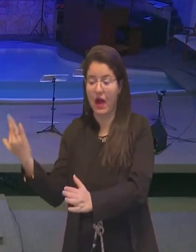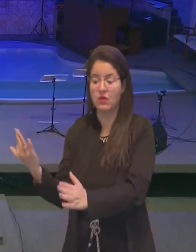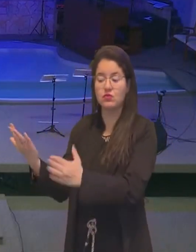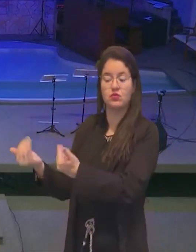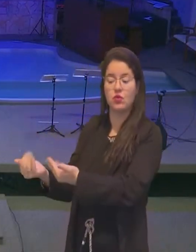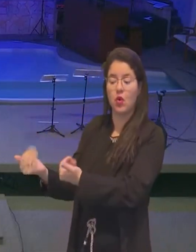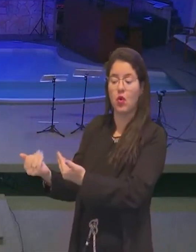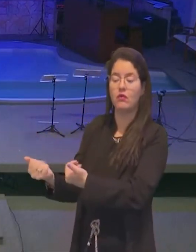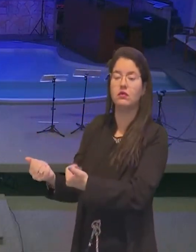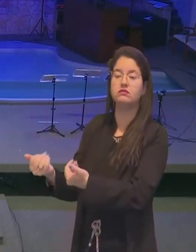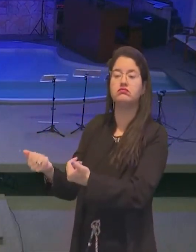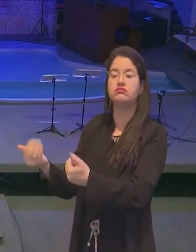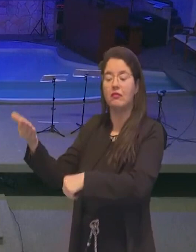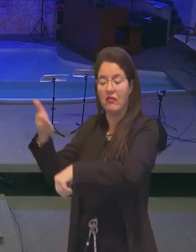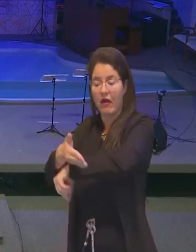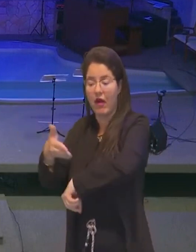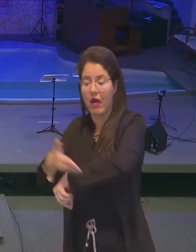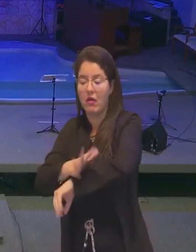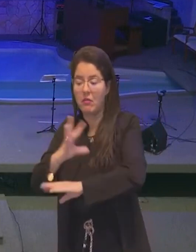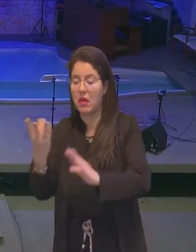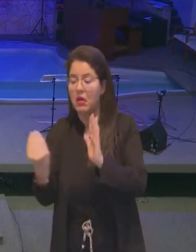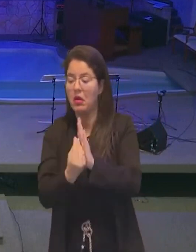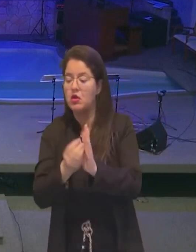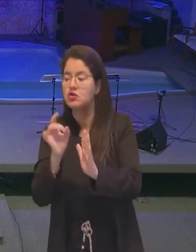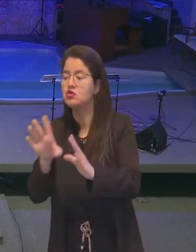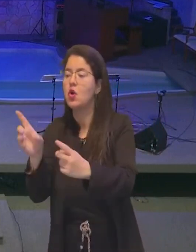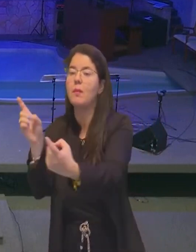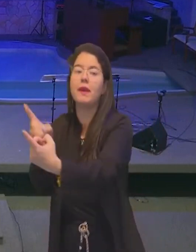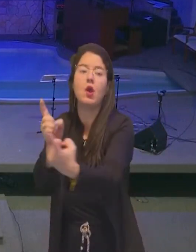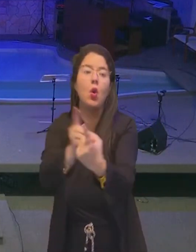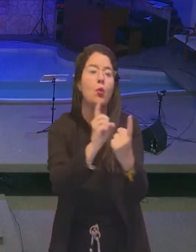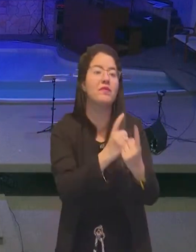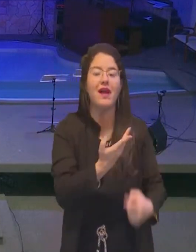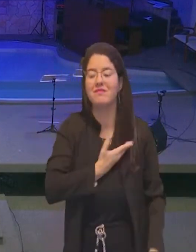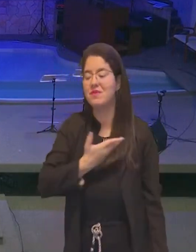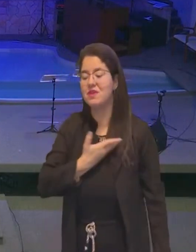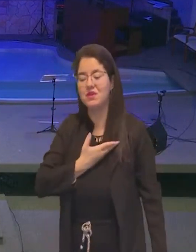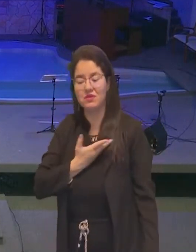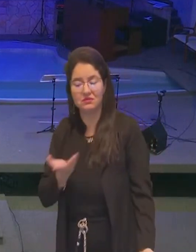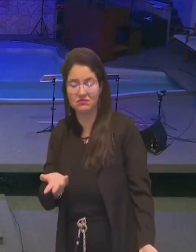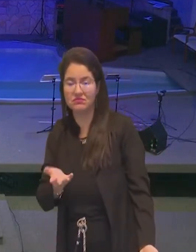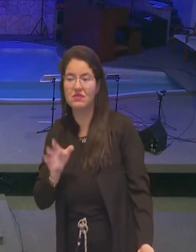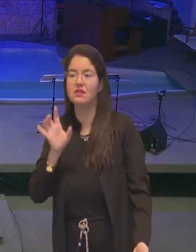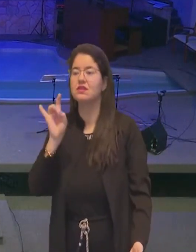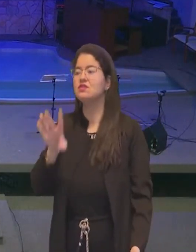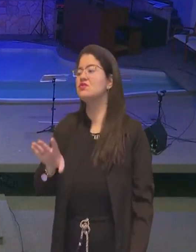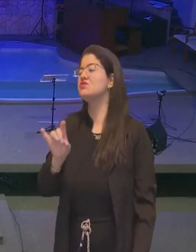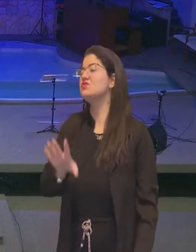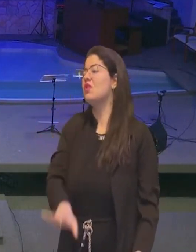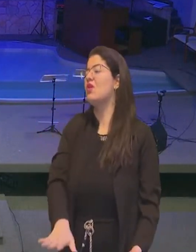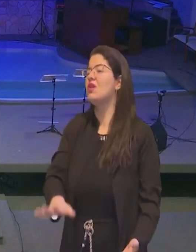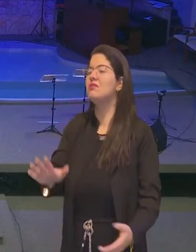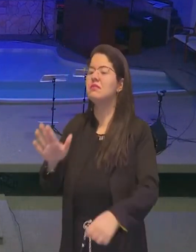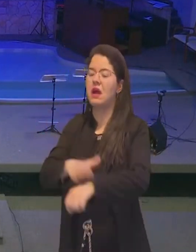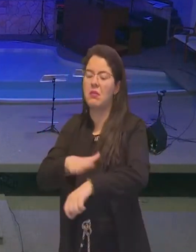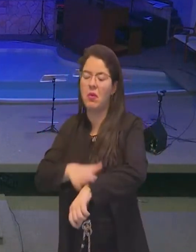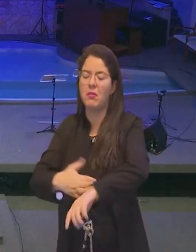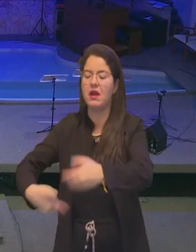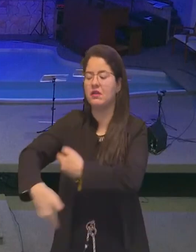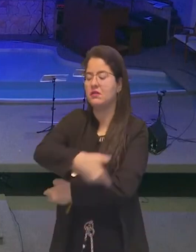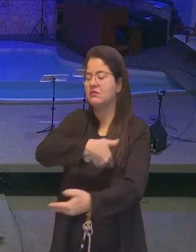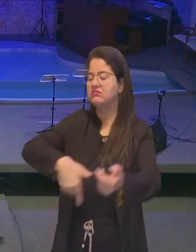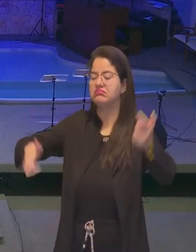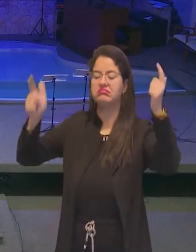dia vêm para a igreja apenas para se encontrar com seus amigos, eles vêm para a igreja apenas para ter momentos de